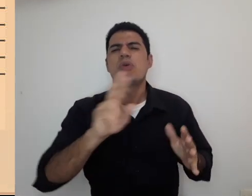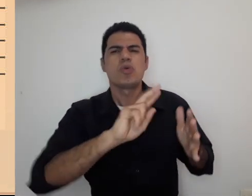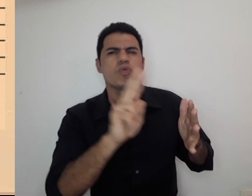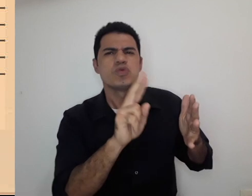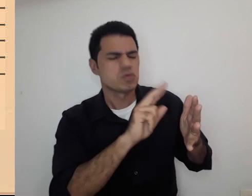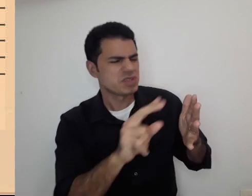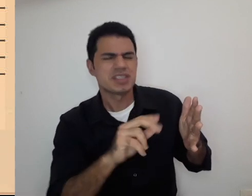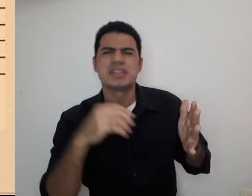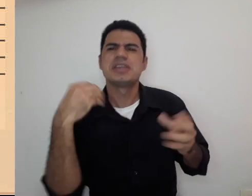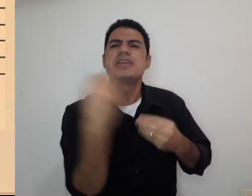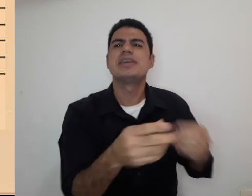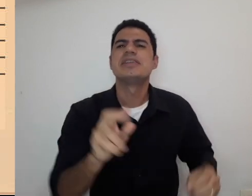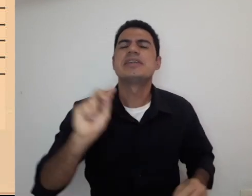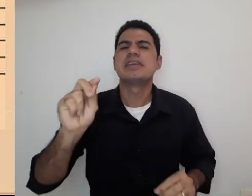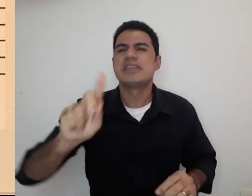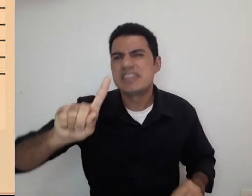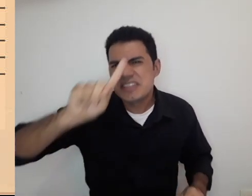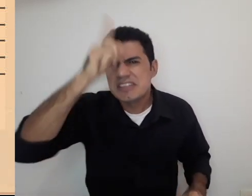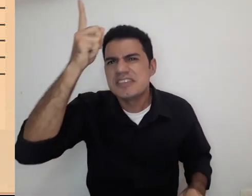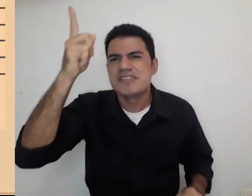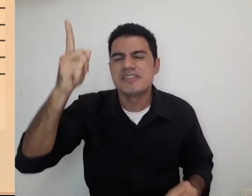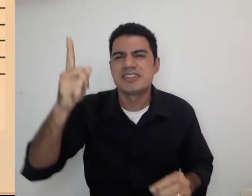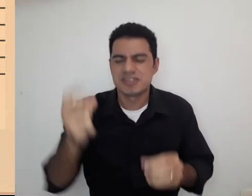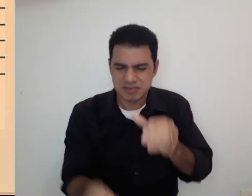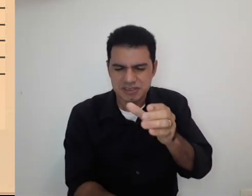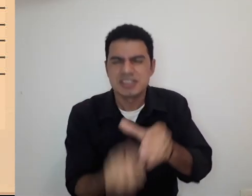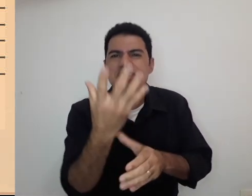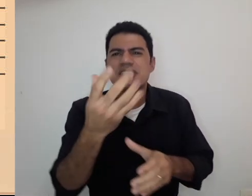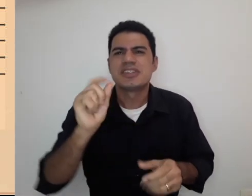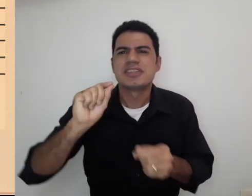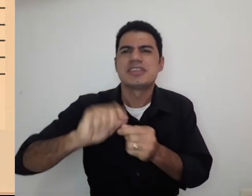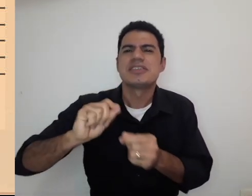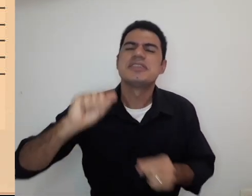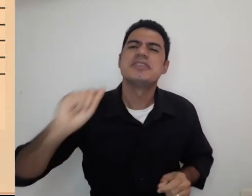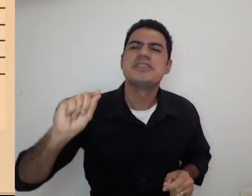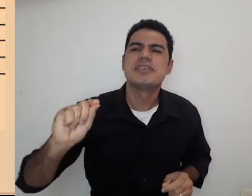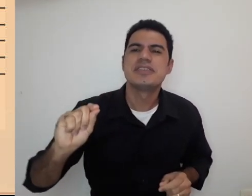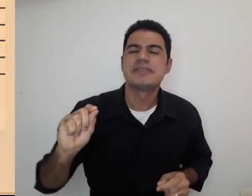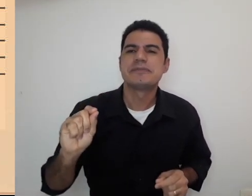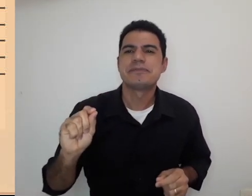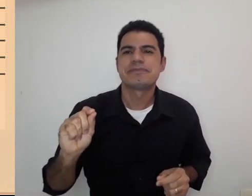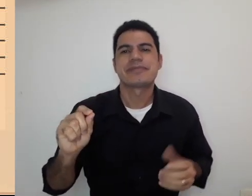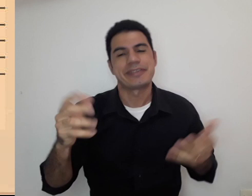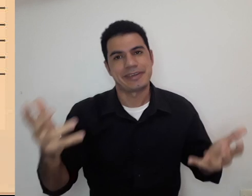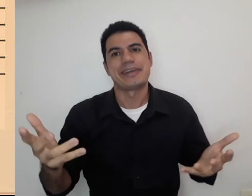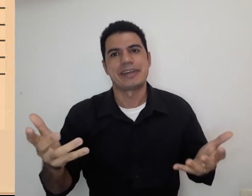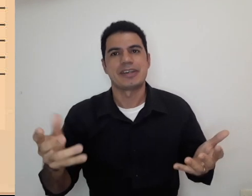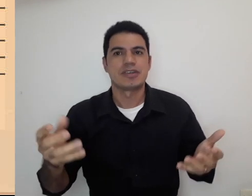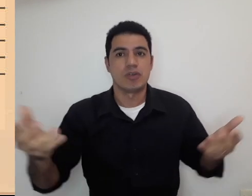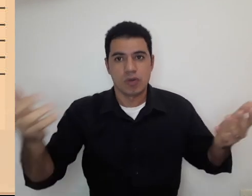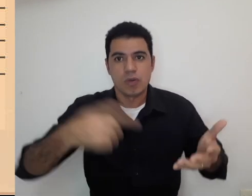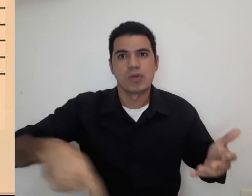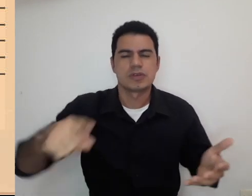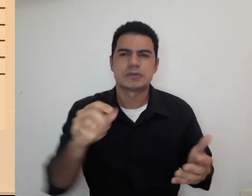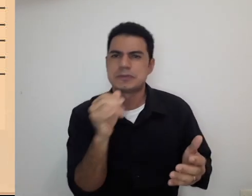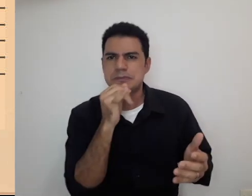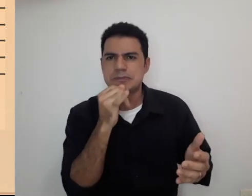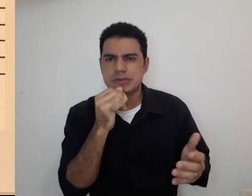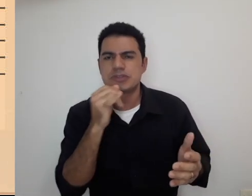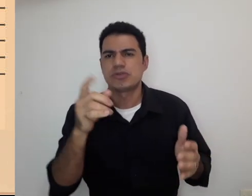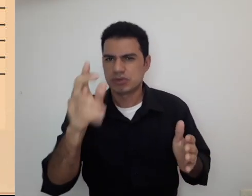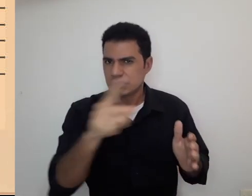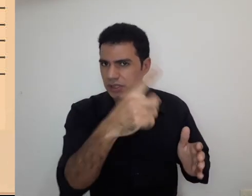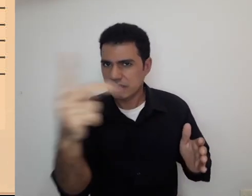às notas musicais? De onde vieram esses nomes? Qual o propósito desses nomes? É para responder